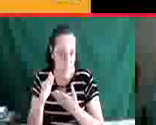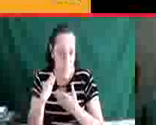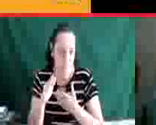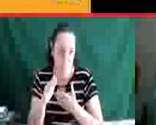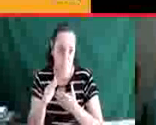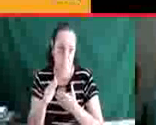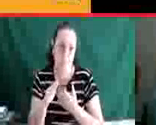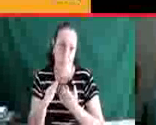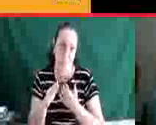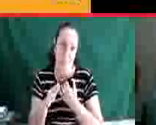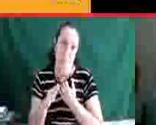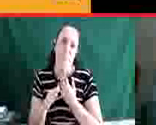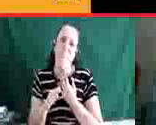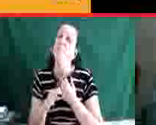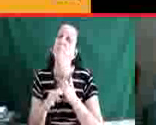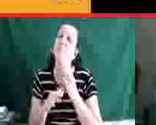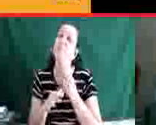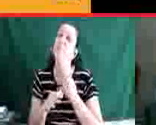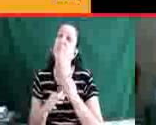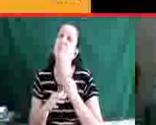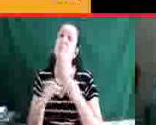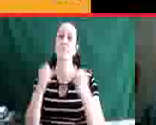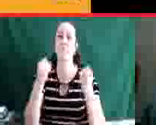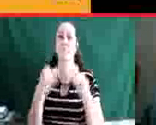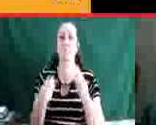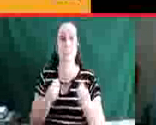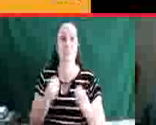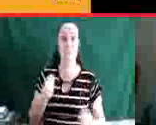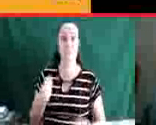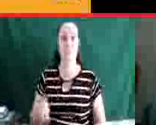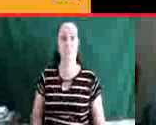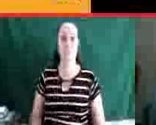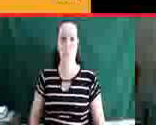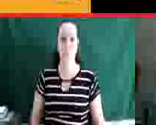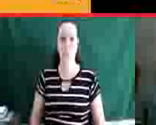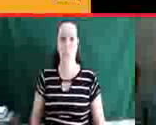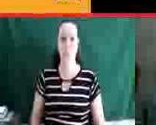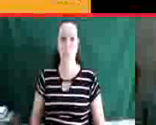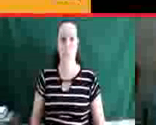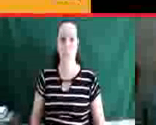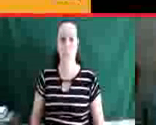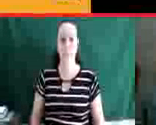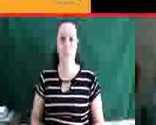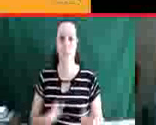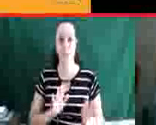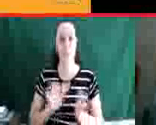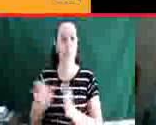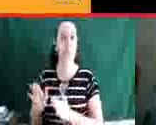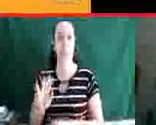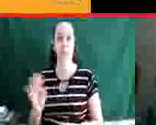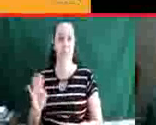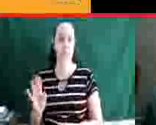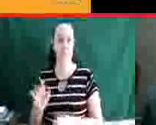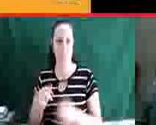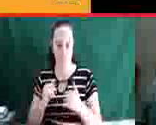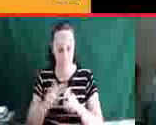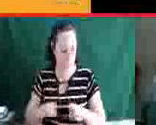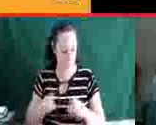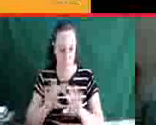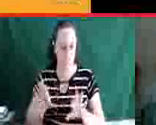você descobrir informações sobre esse domínio, se ele for malicioso, e você tem mais